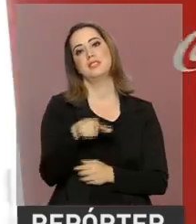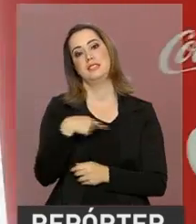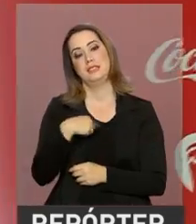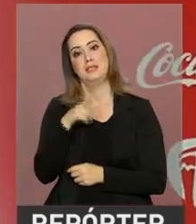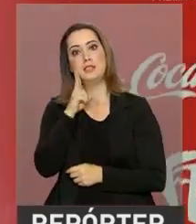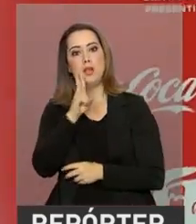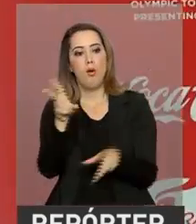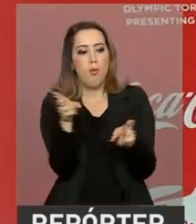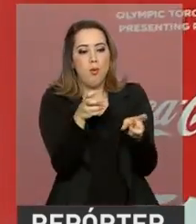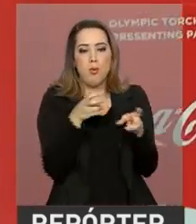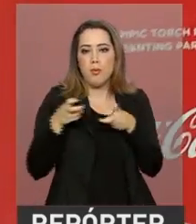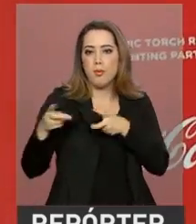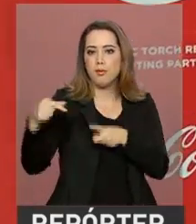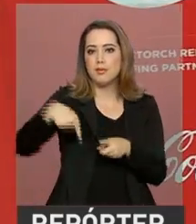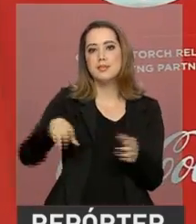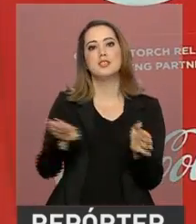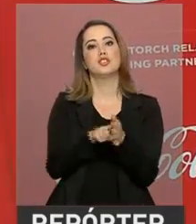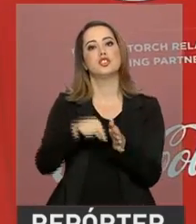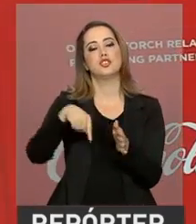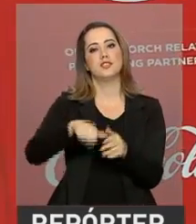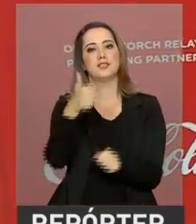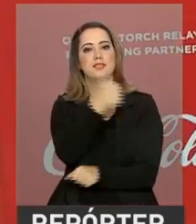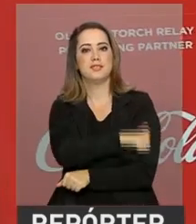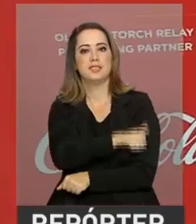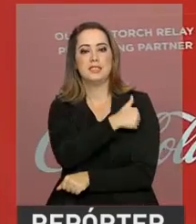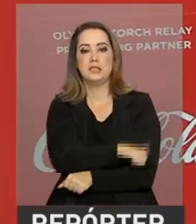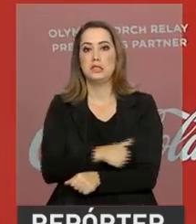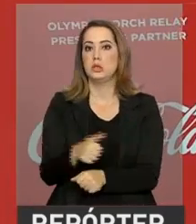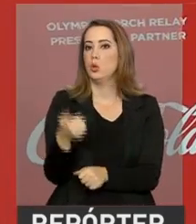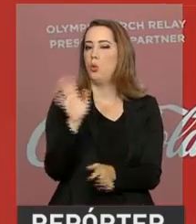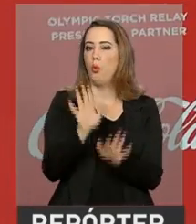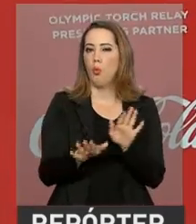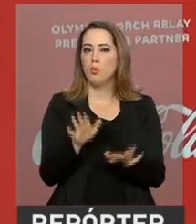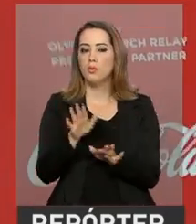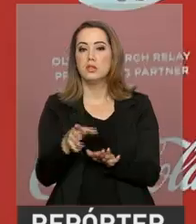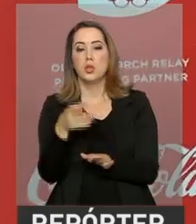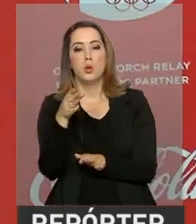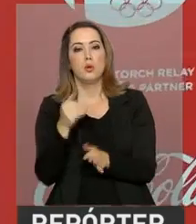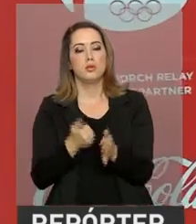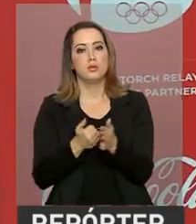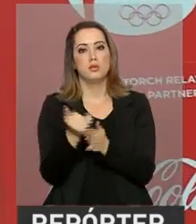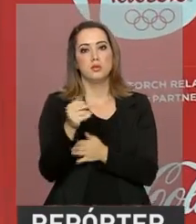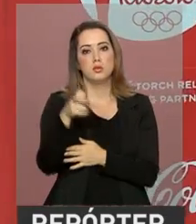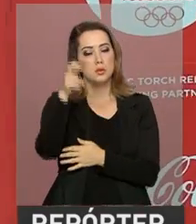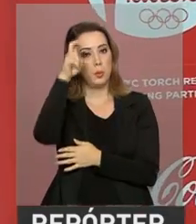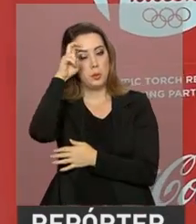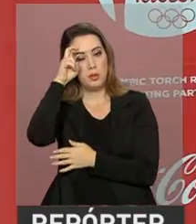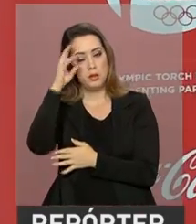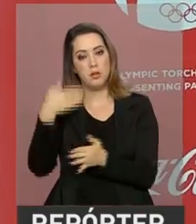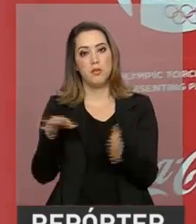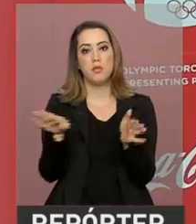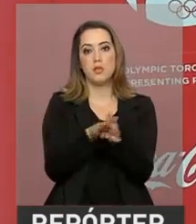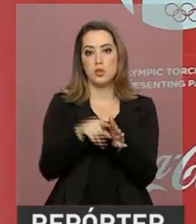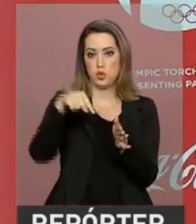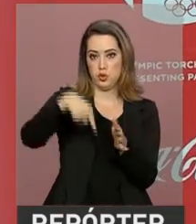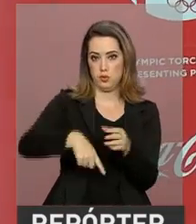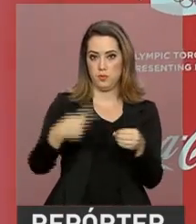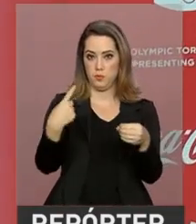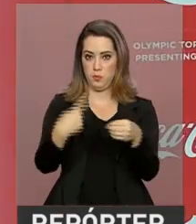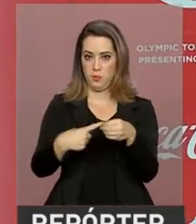chegada da tocha olímpica aqui no Rio de Janeiro, chegada que está prevista para quinta-feira. Na sexta-feira, ela vai